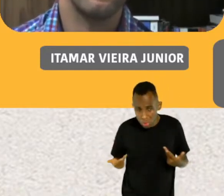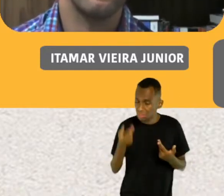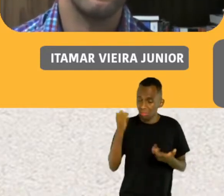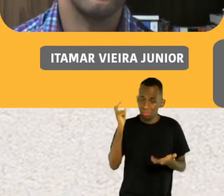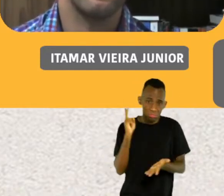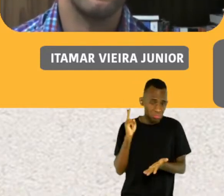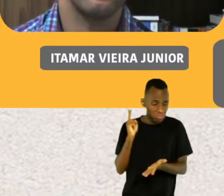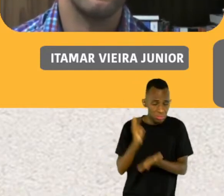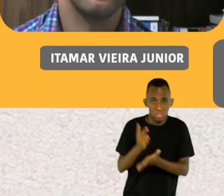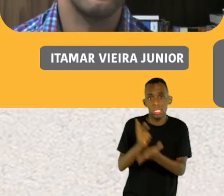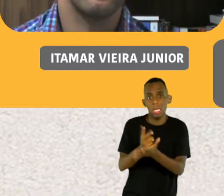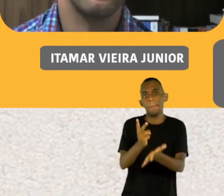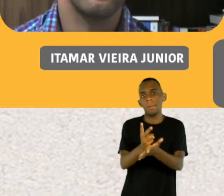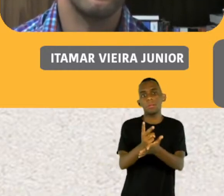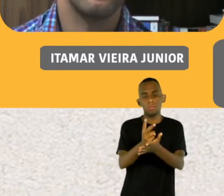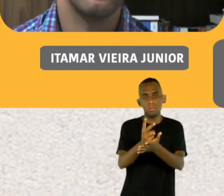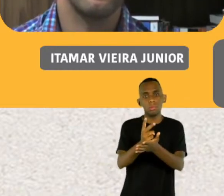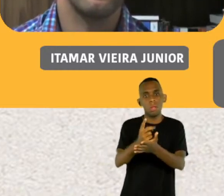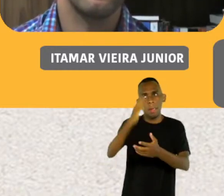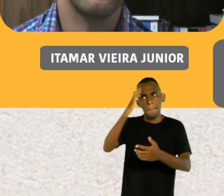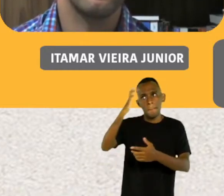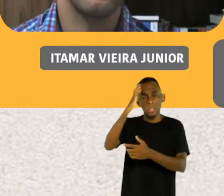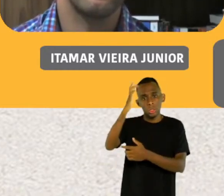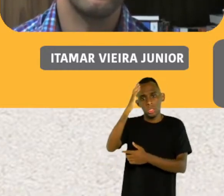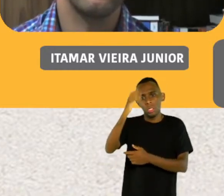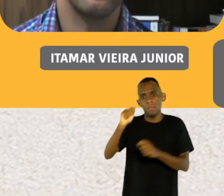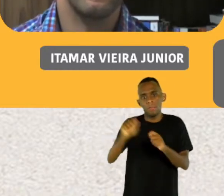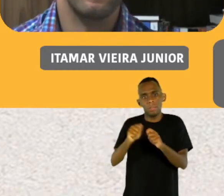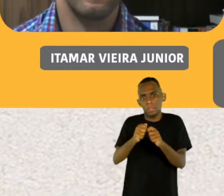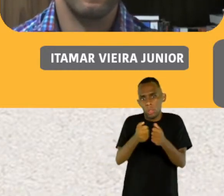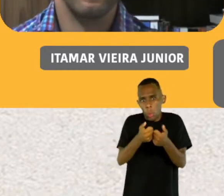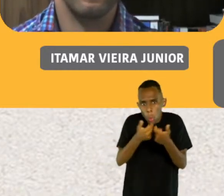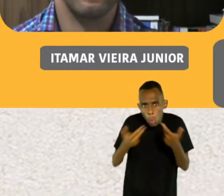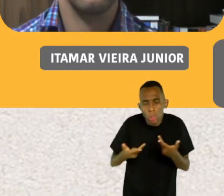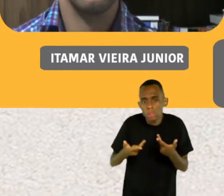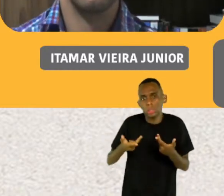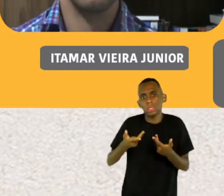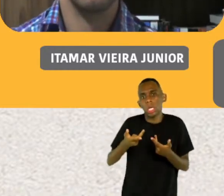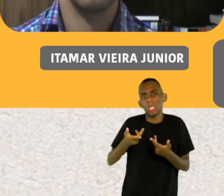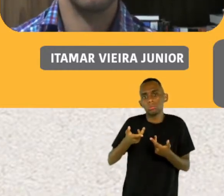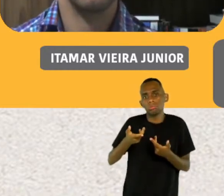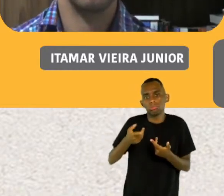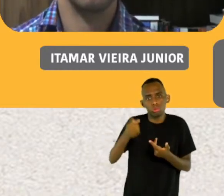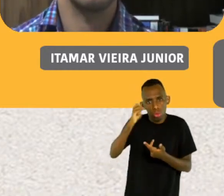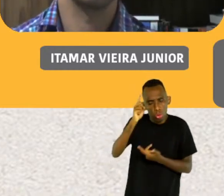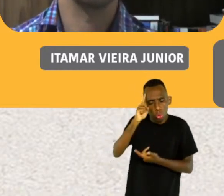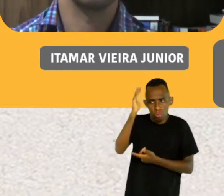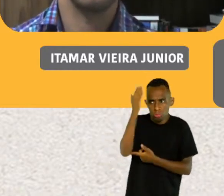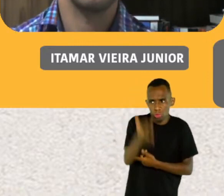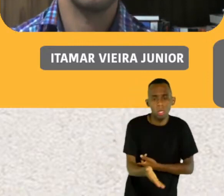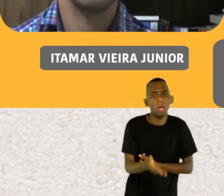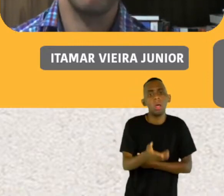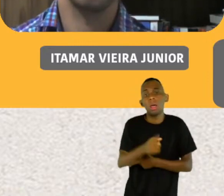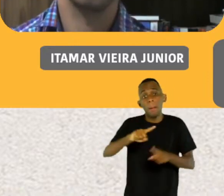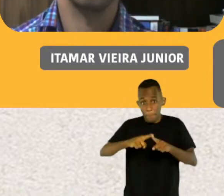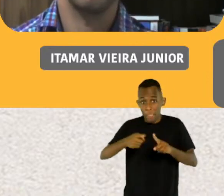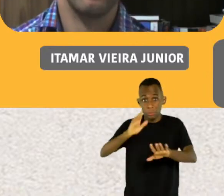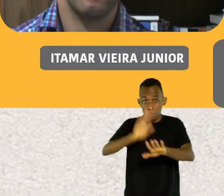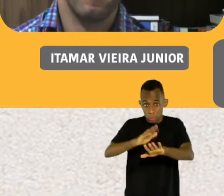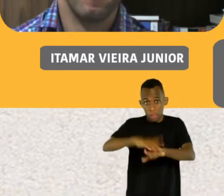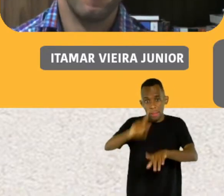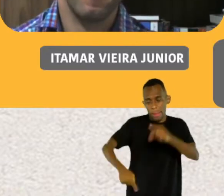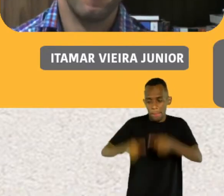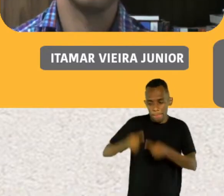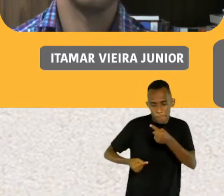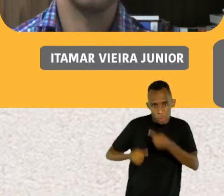cotidianamente, imaginando que a gente está fazendo coisas da rotina e a gente está fazendo política, né? Quer dizer, determinados atos,